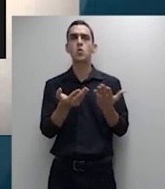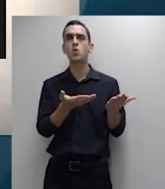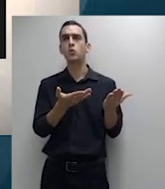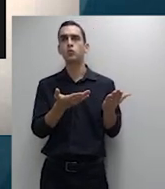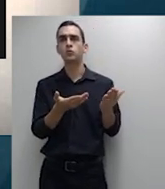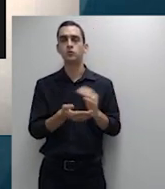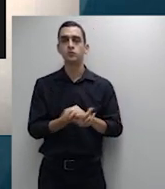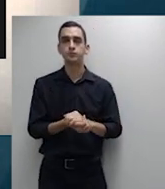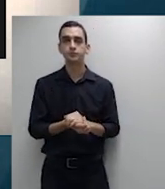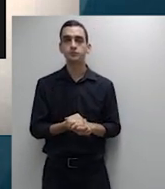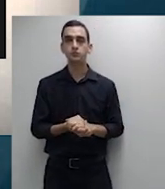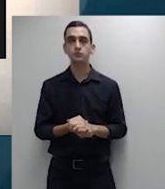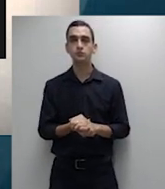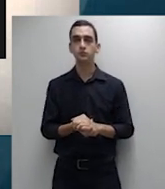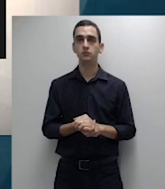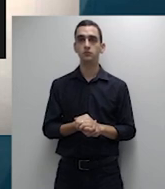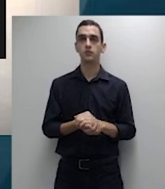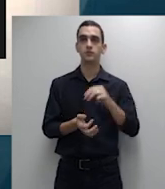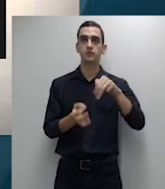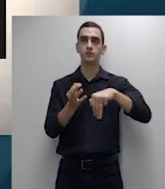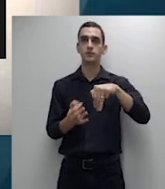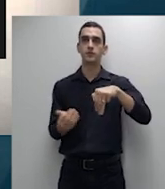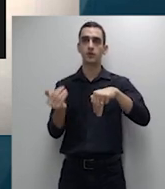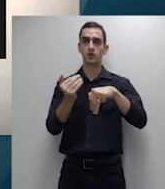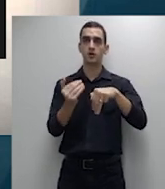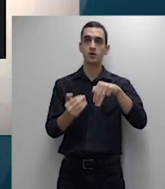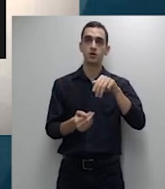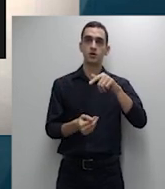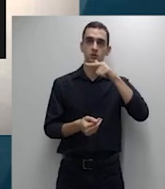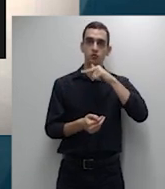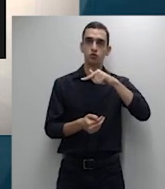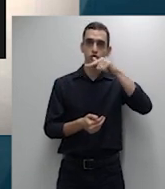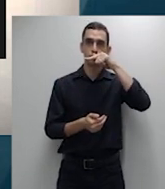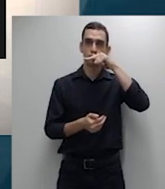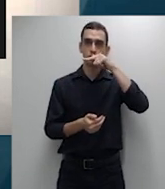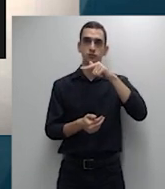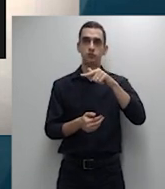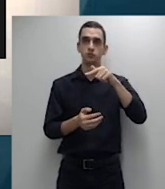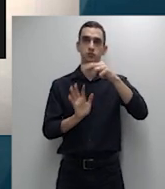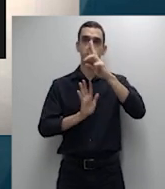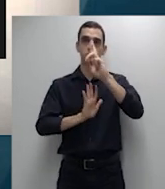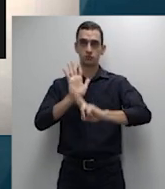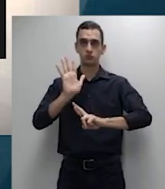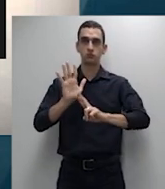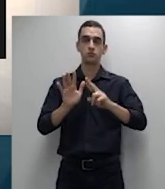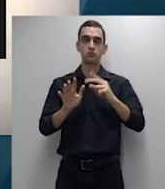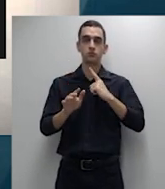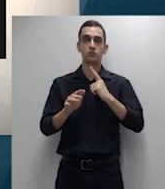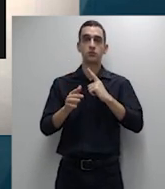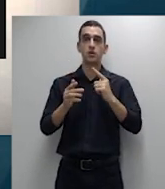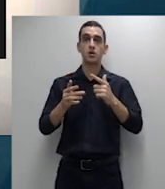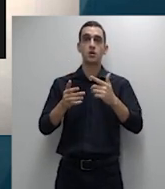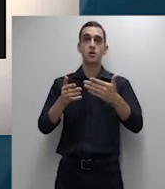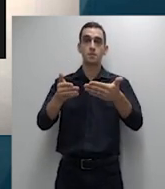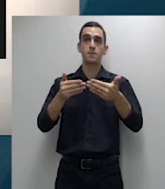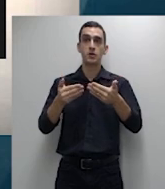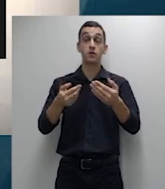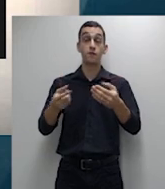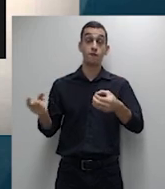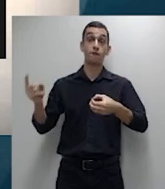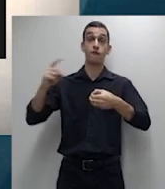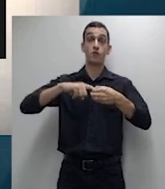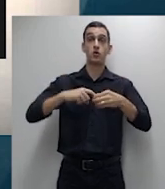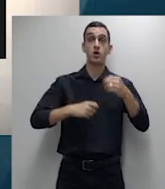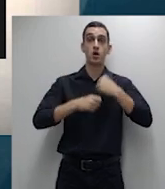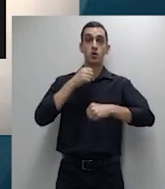o link da matéria o ministro Gilmar sorteado relator Mandou voltar esse recurso em 2011 o STJ